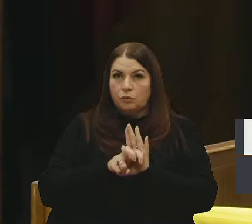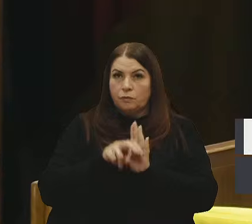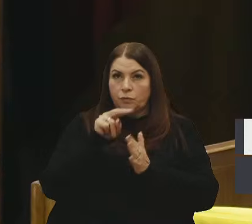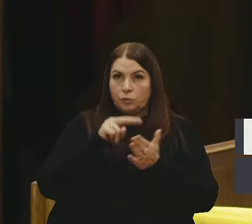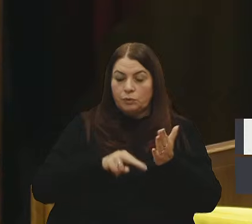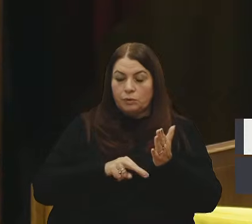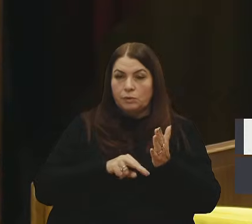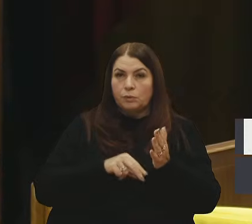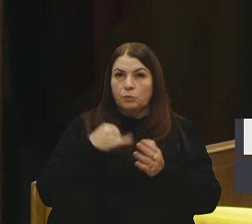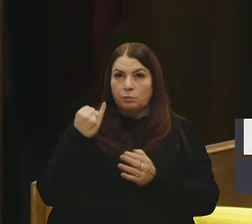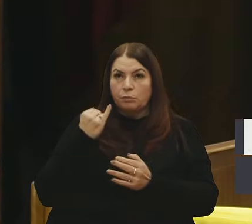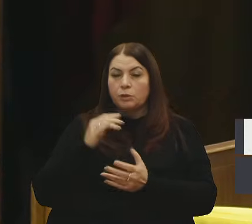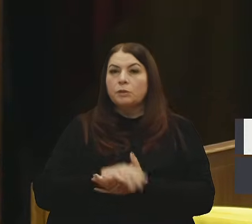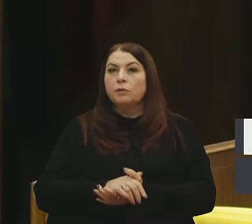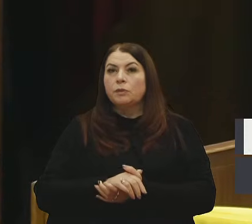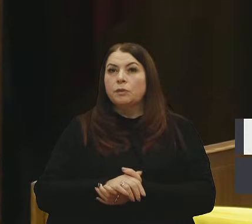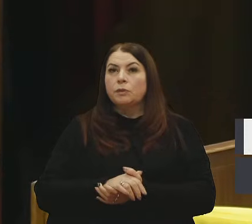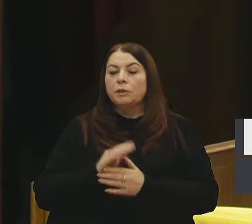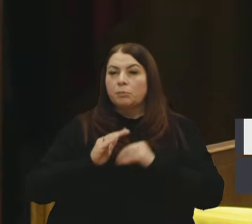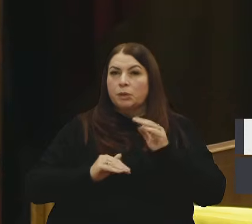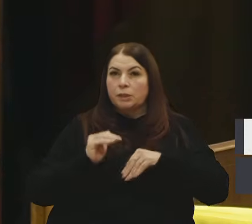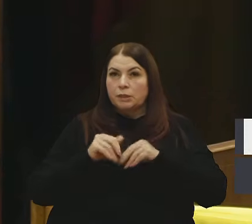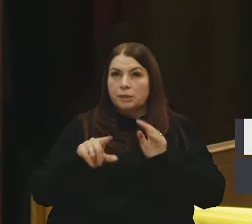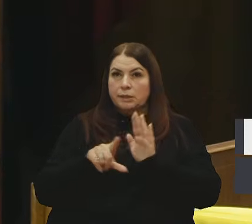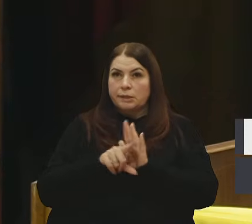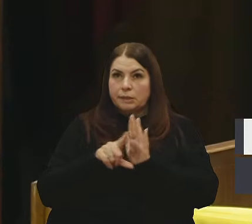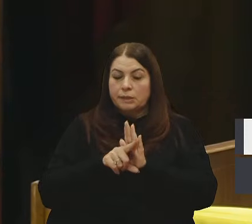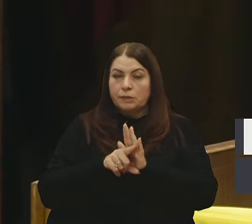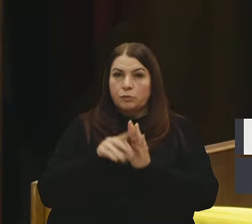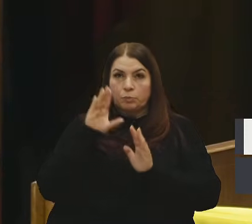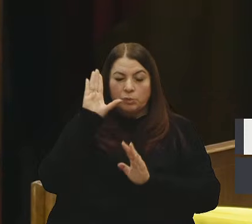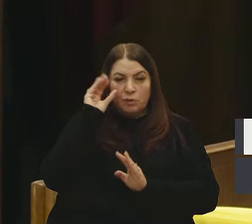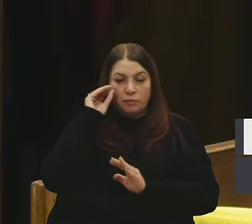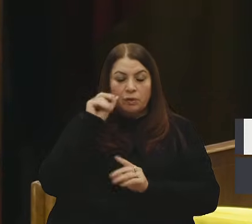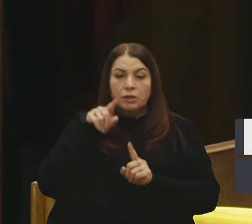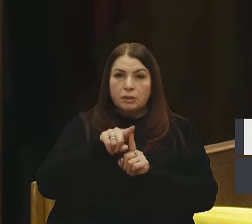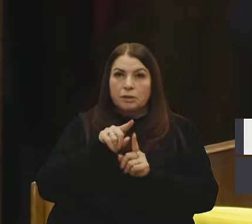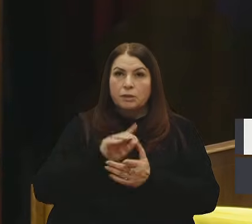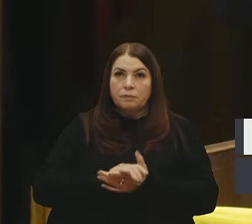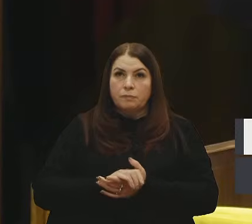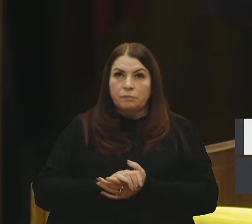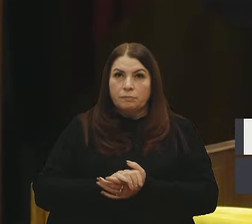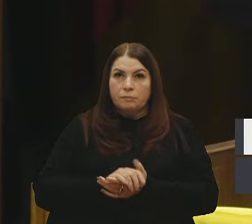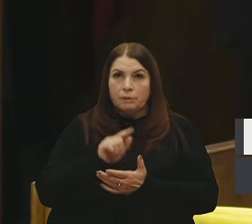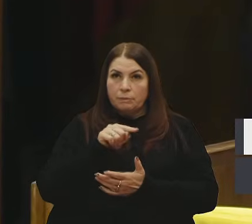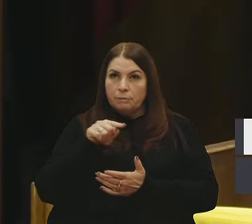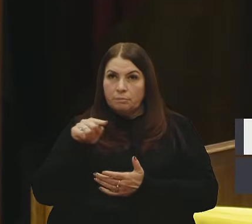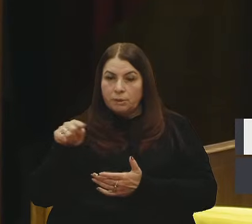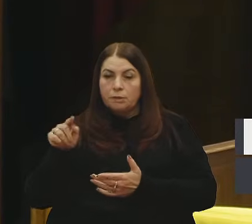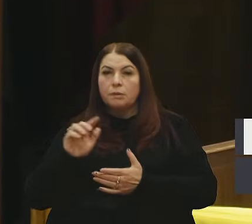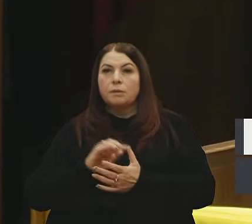que realmente importa. Na aplicação desta lei serão observados os princípios da blá, blá, blá, blá, blá,